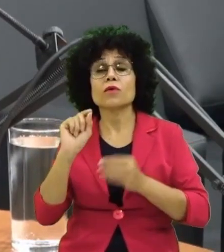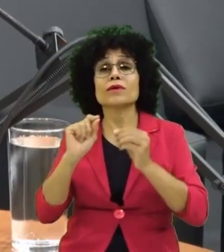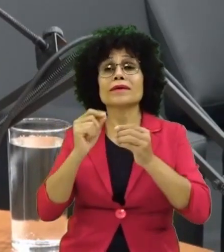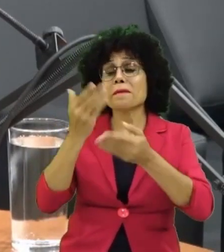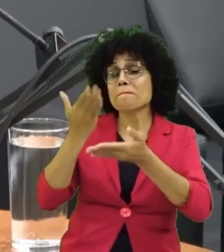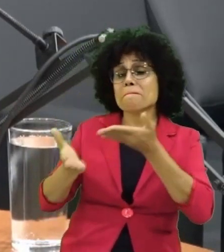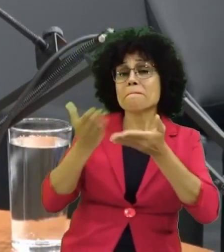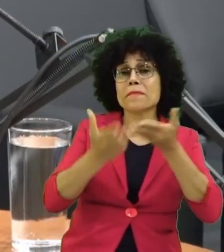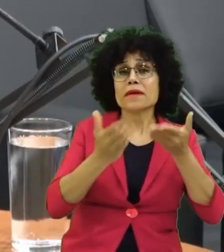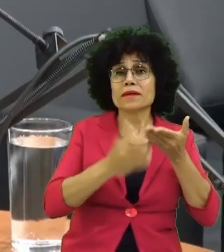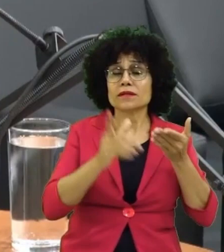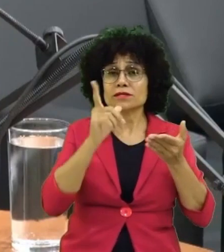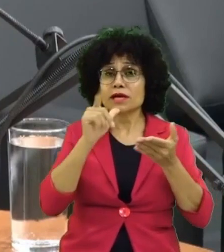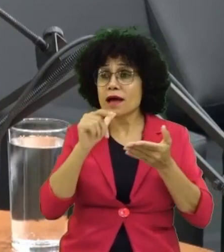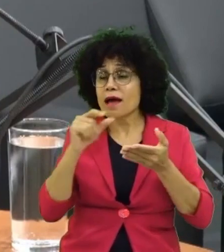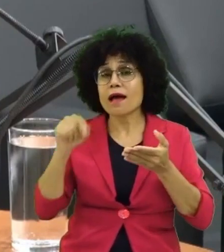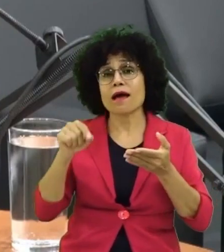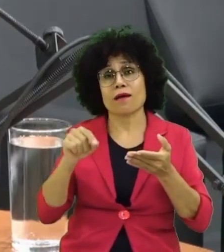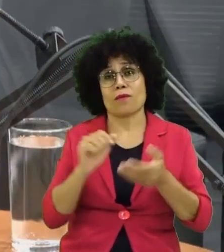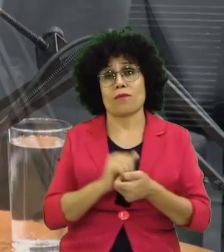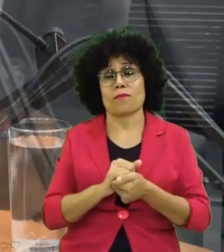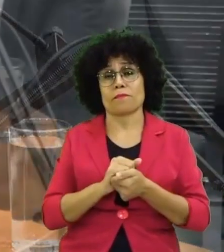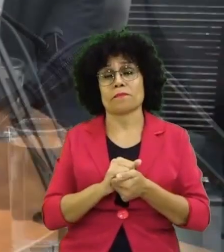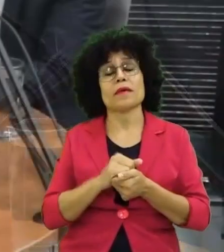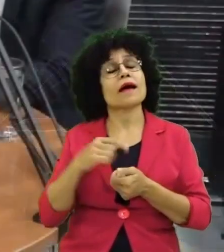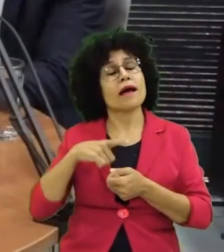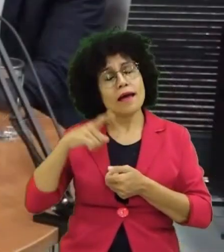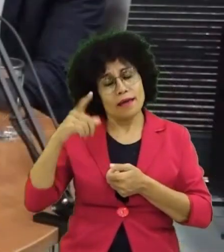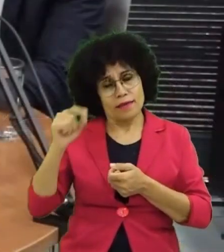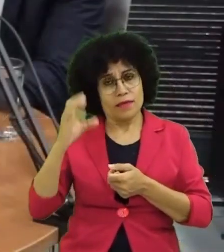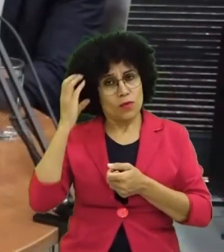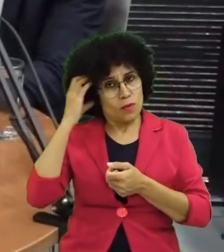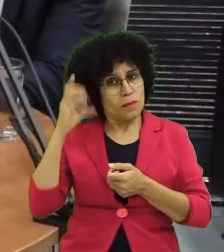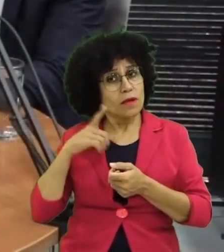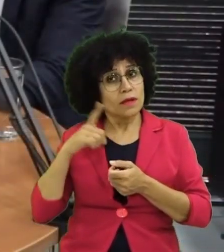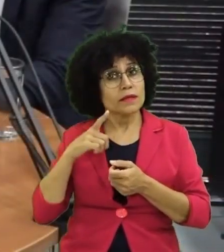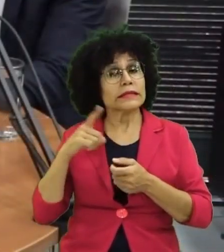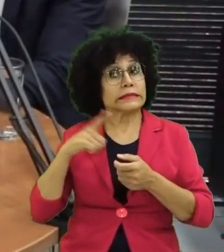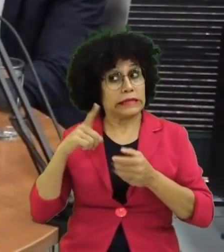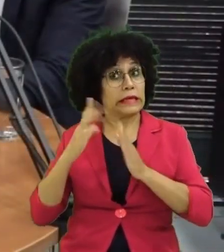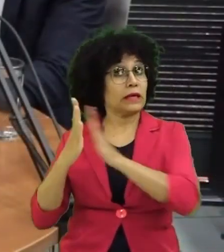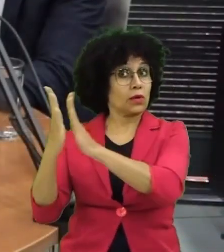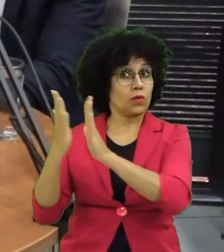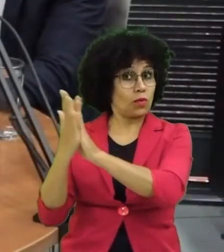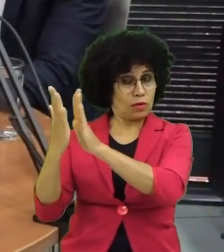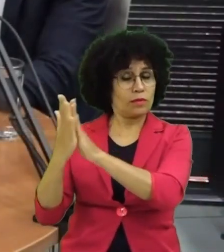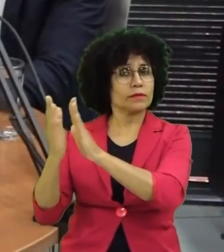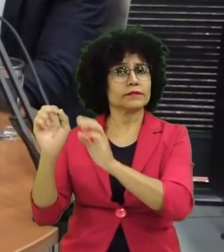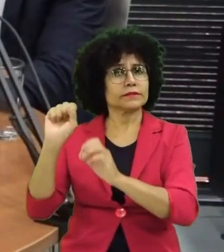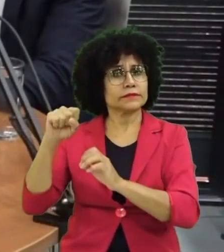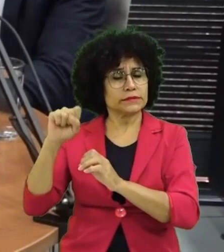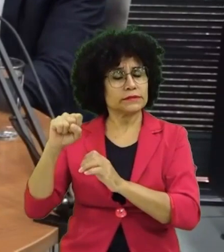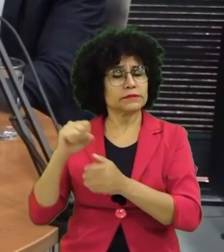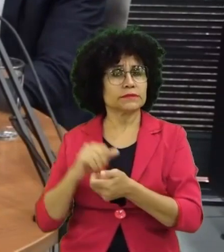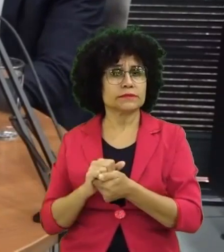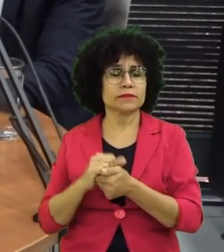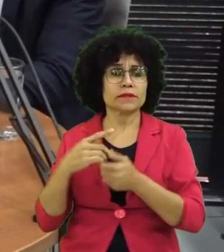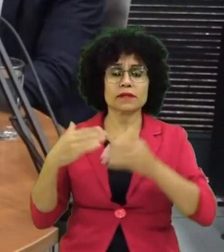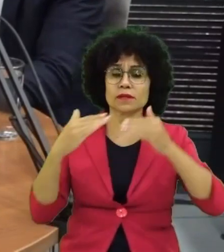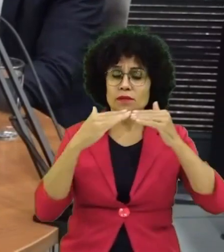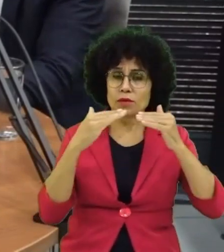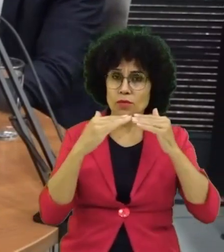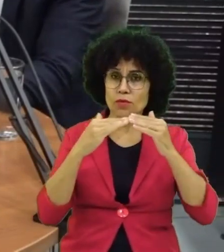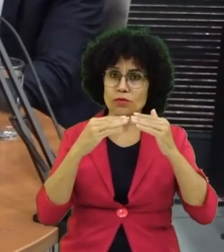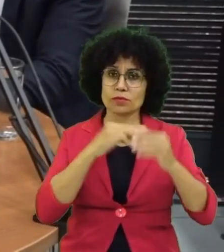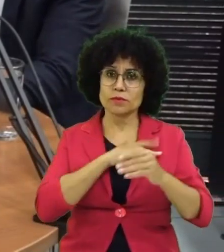gigantesca de água na distribuição. Em Cuiabá a gente vê essa realidade. E está sendo combatida, porque agora, após o acordo que foi